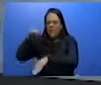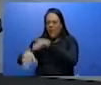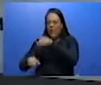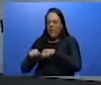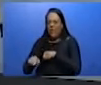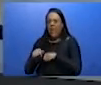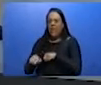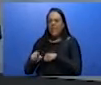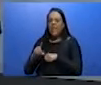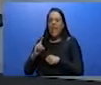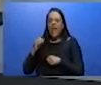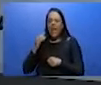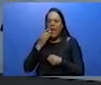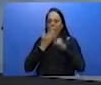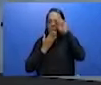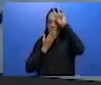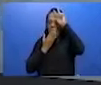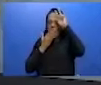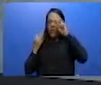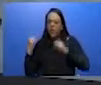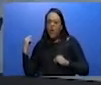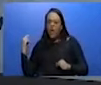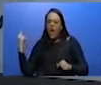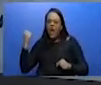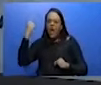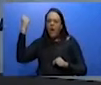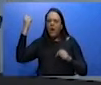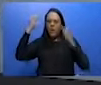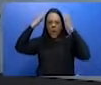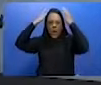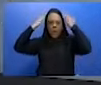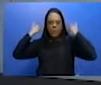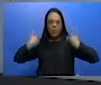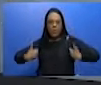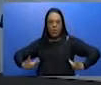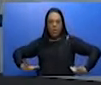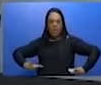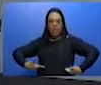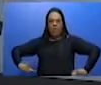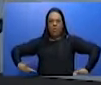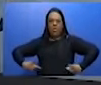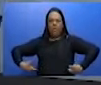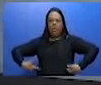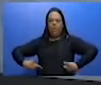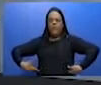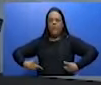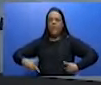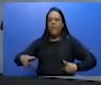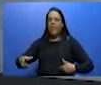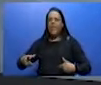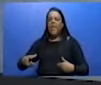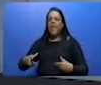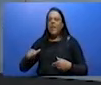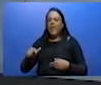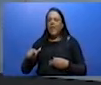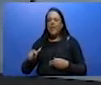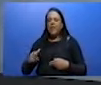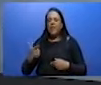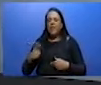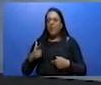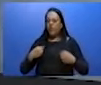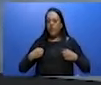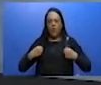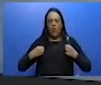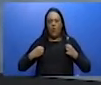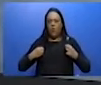eram índios altos, cabelos compridos, né? Andavam quase nus, né? Seminus. Eles